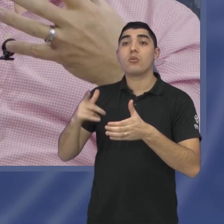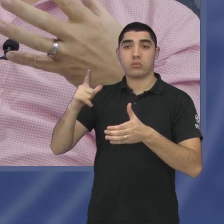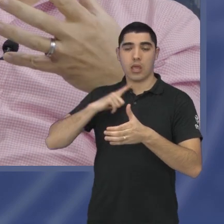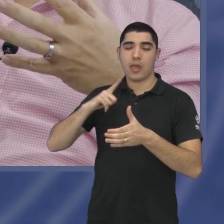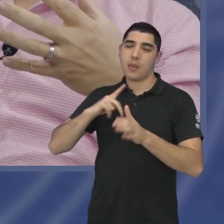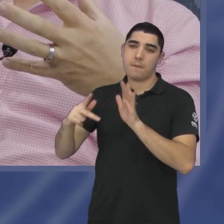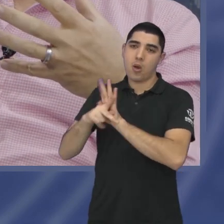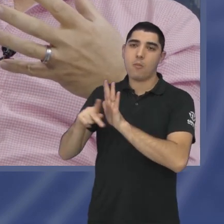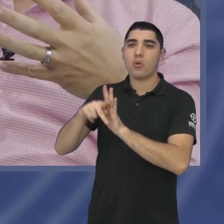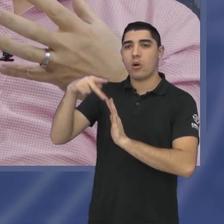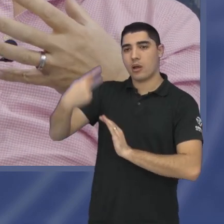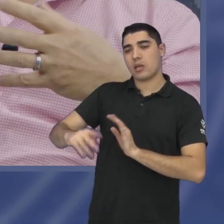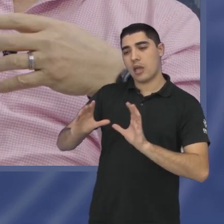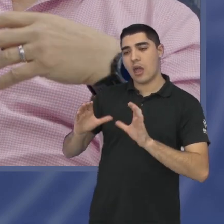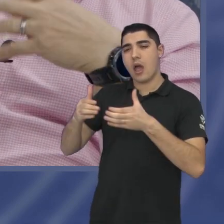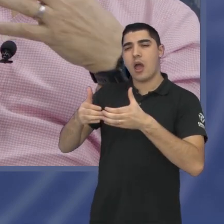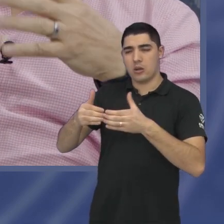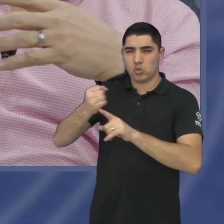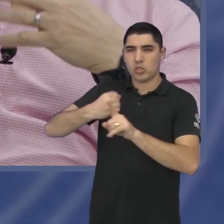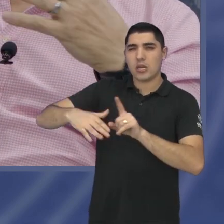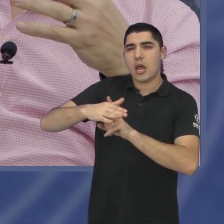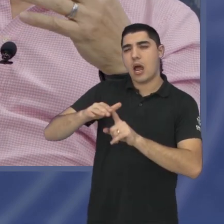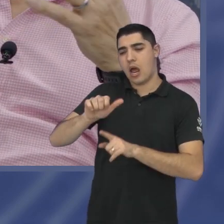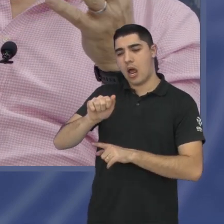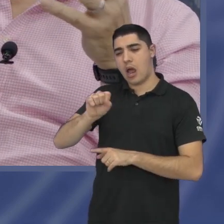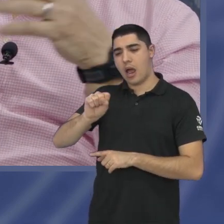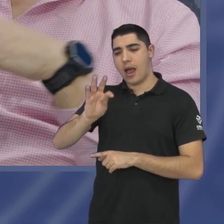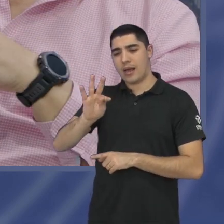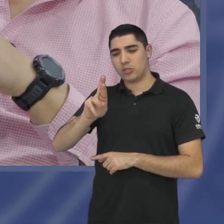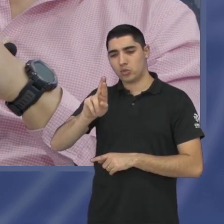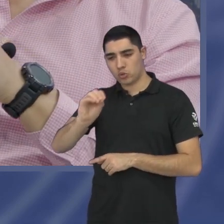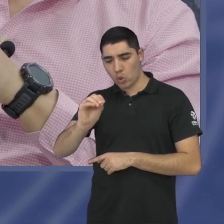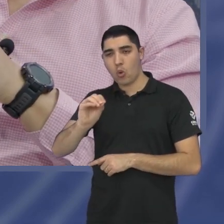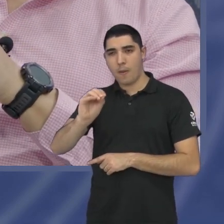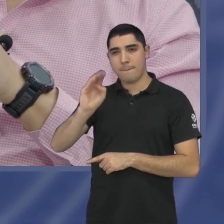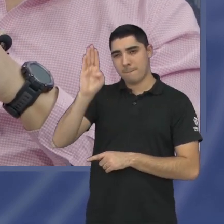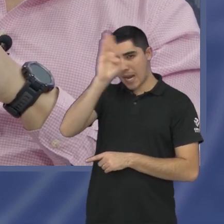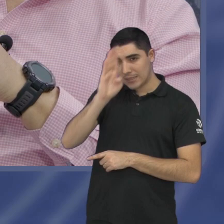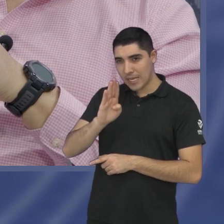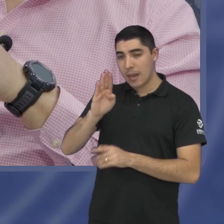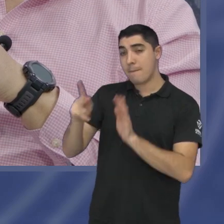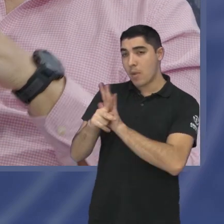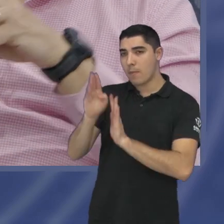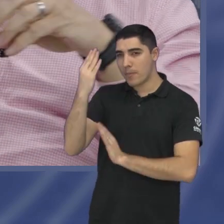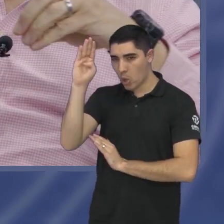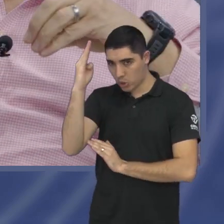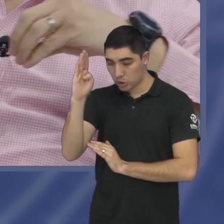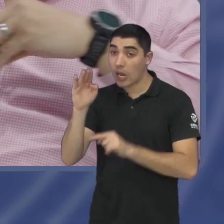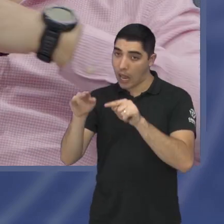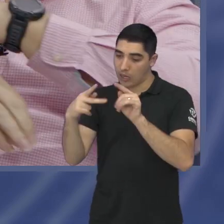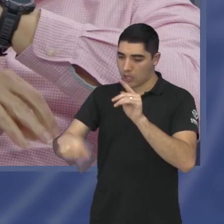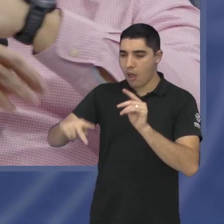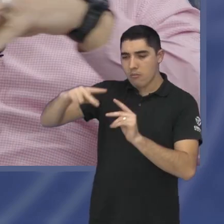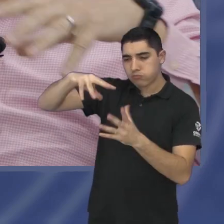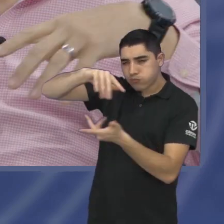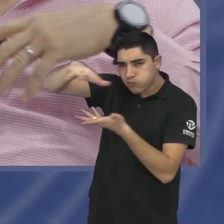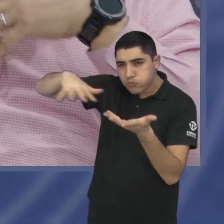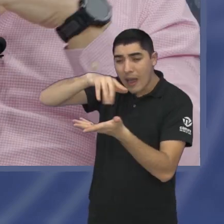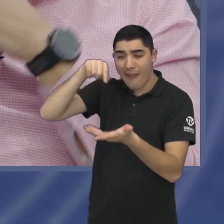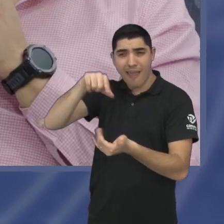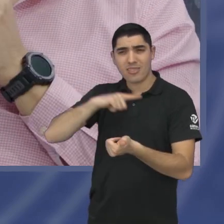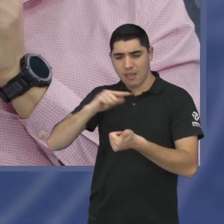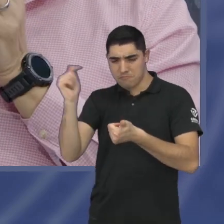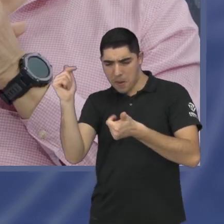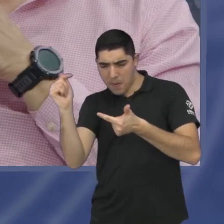Brasileira de Astrobiologia. São talvez 100 e poucos membros. E isso une as várias áreas